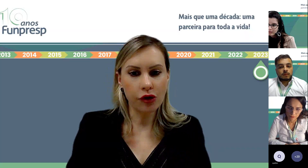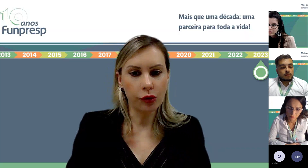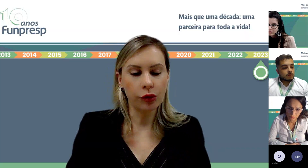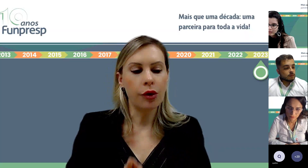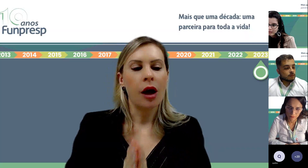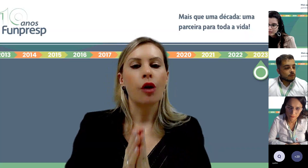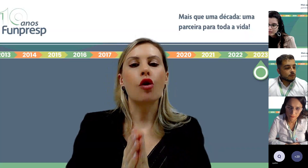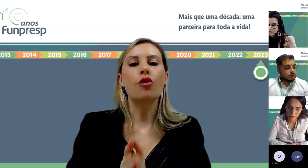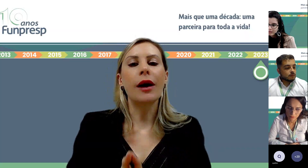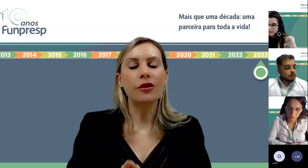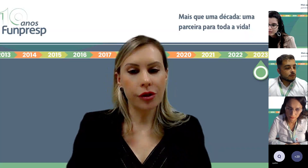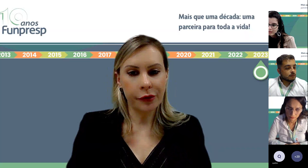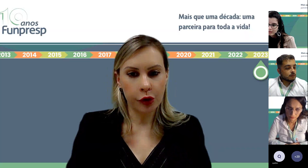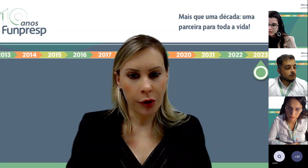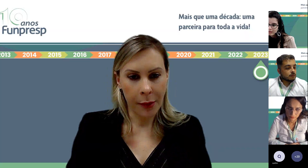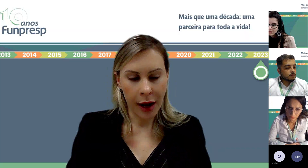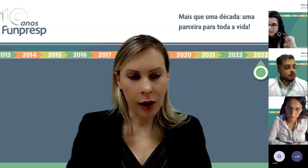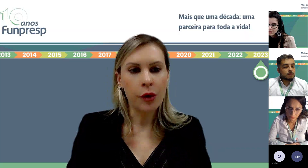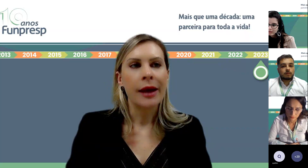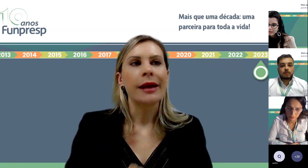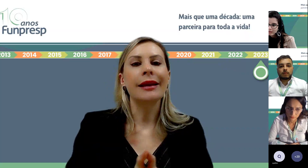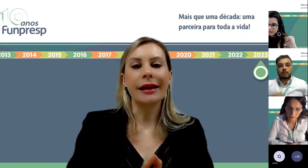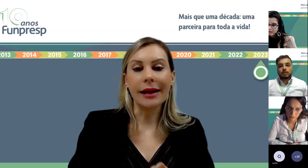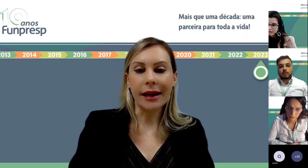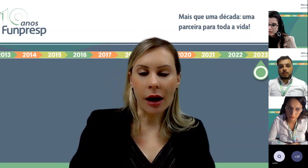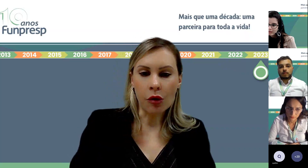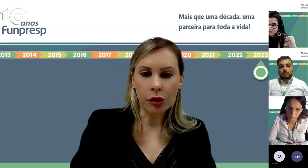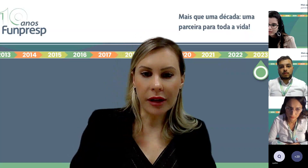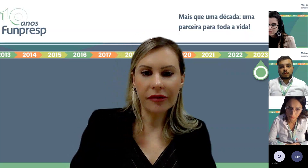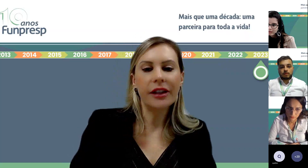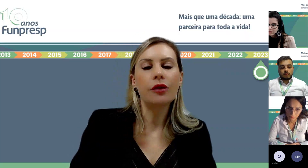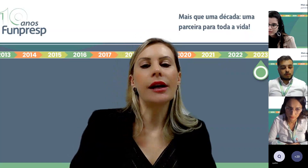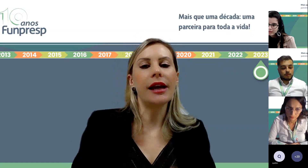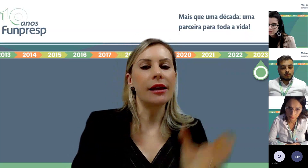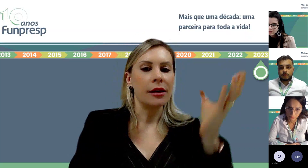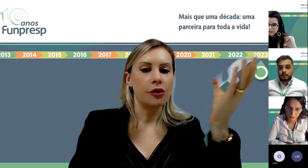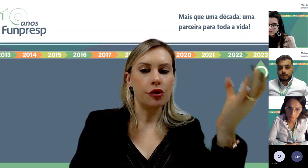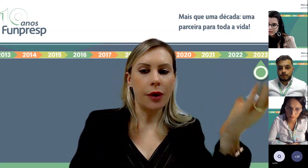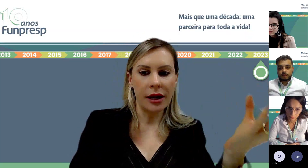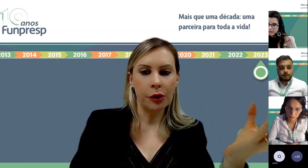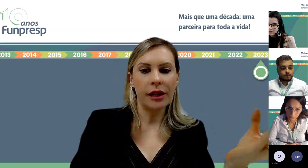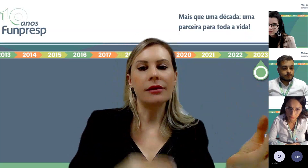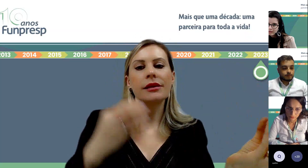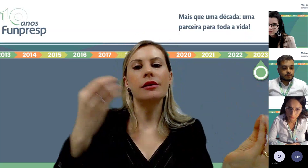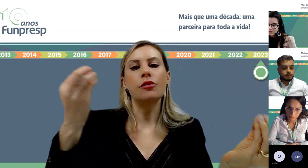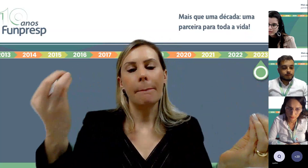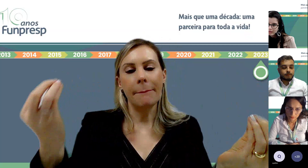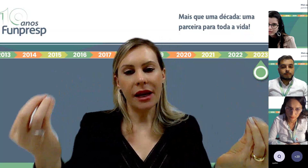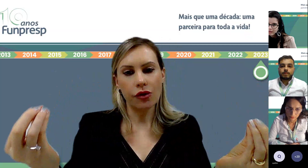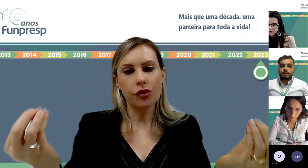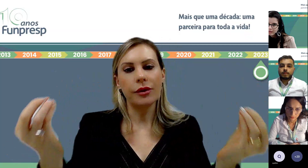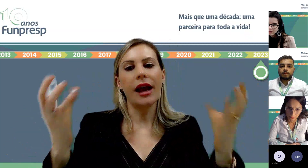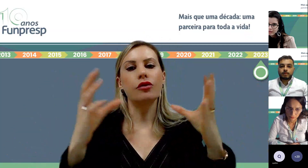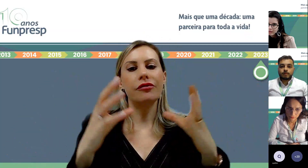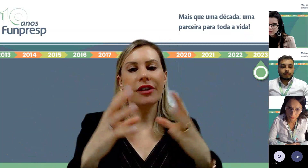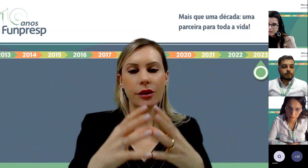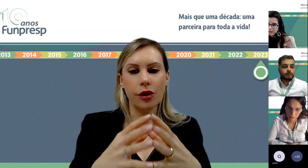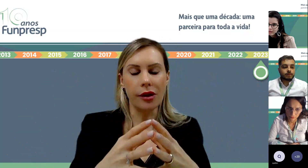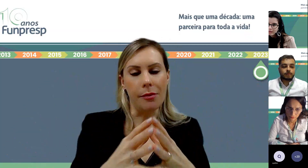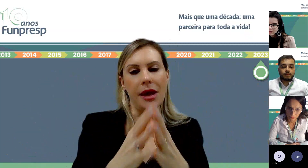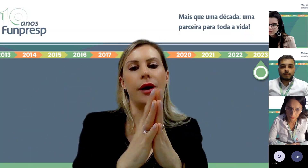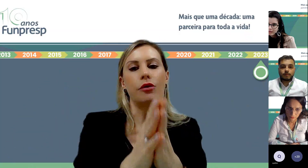só vai junto com o ativo normal e naquele cálculo definido em lei. Sua remuneração menos o